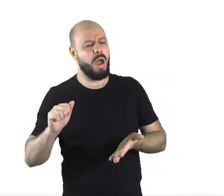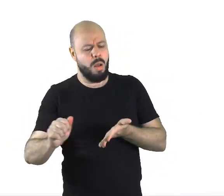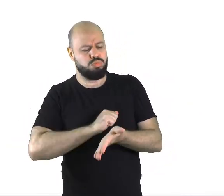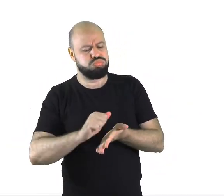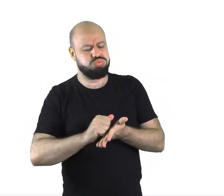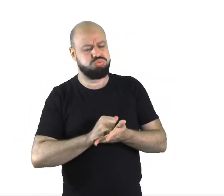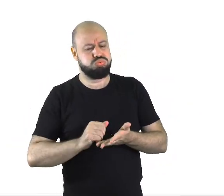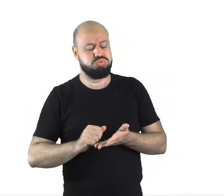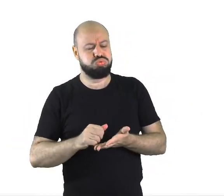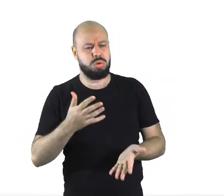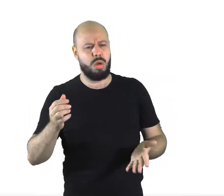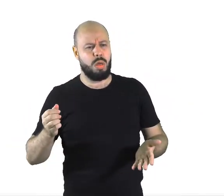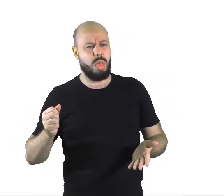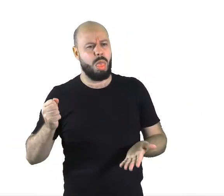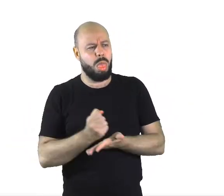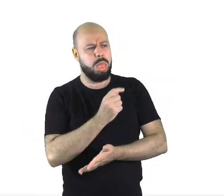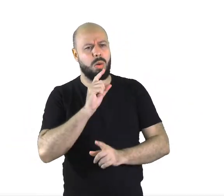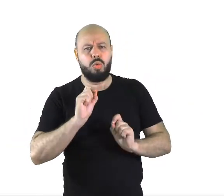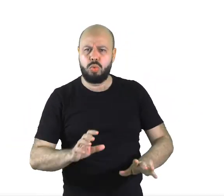estava gravado?